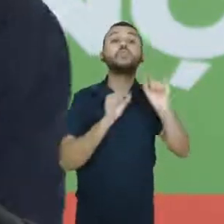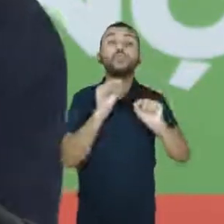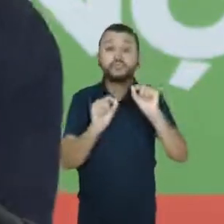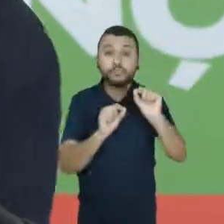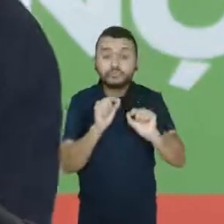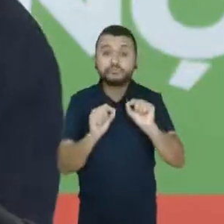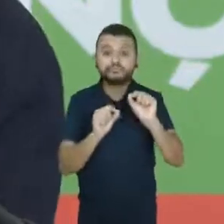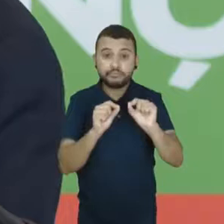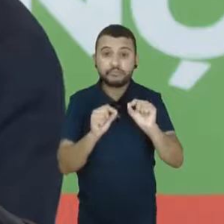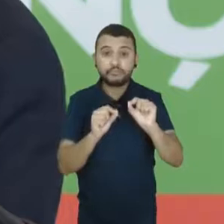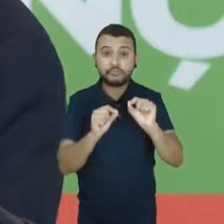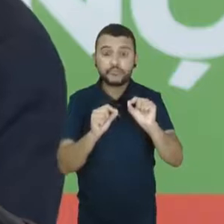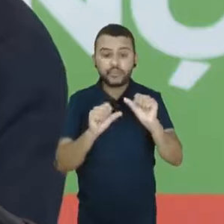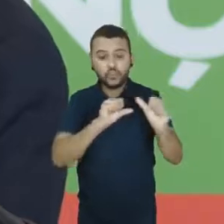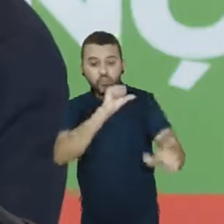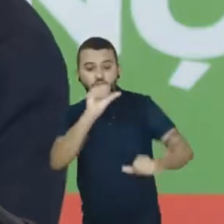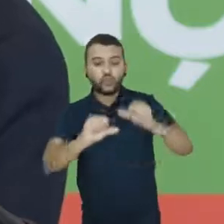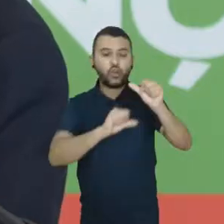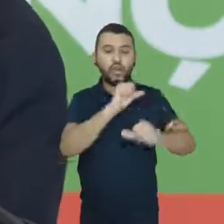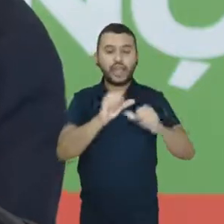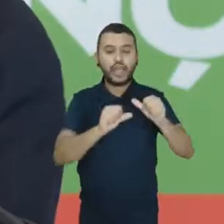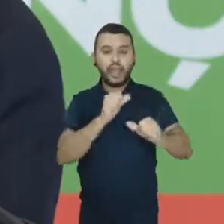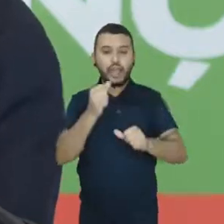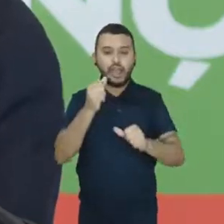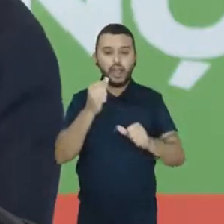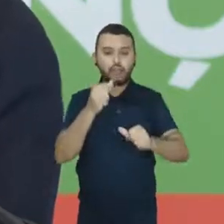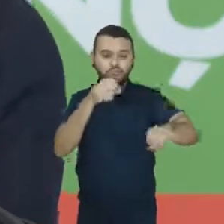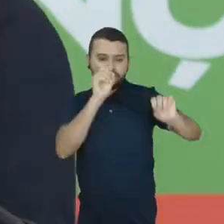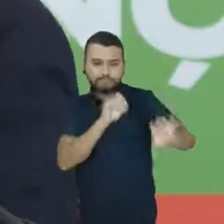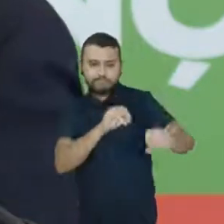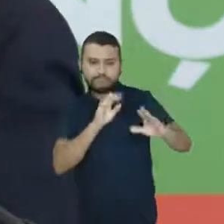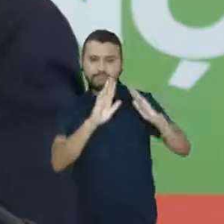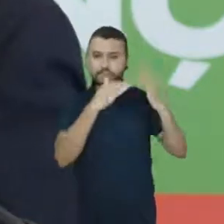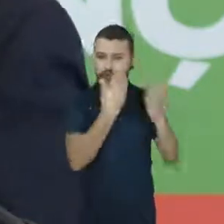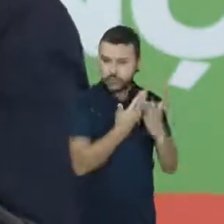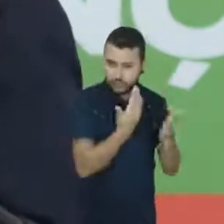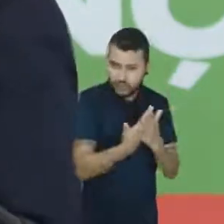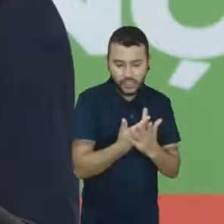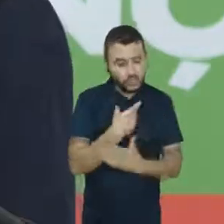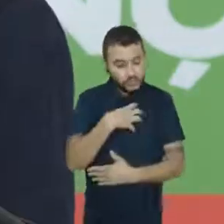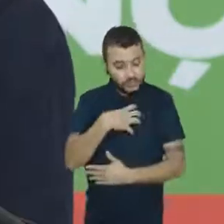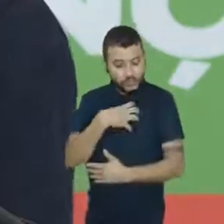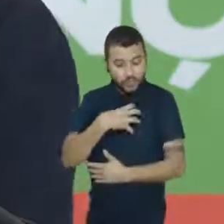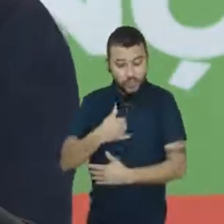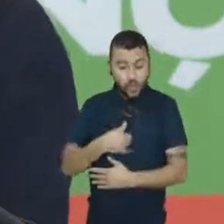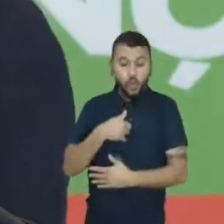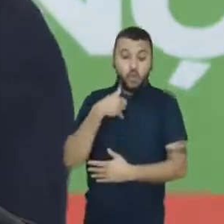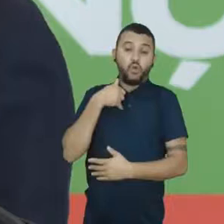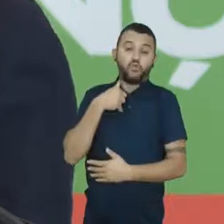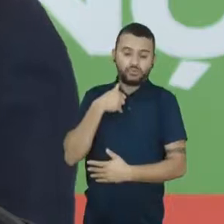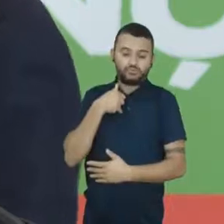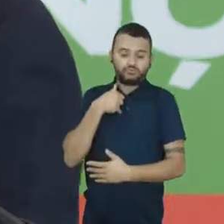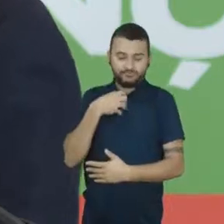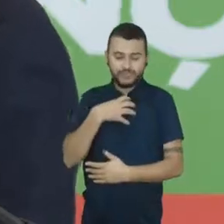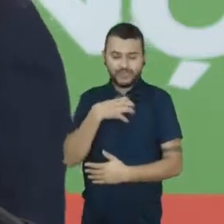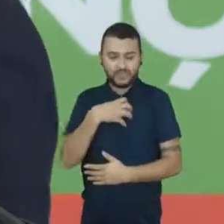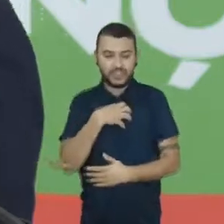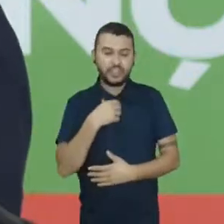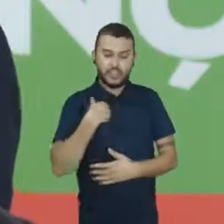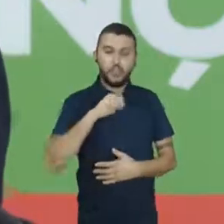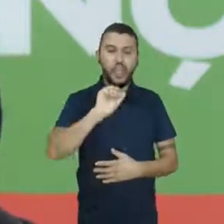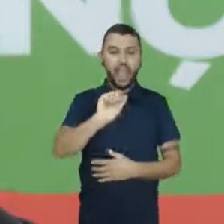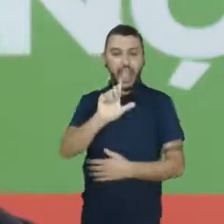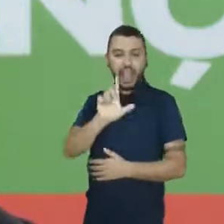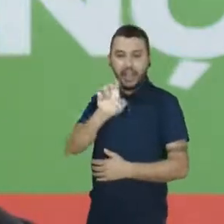uma revolução na educação. Você sabe que eu tenho orgulho, não orgulho, eu e o Zé Alencar fomos as